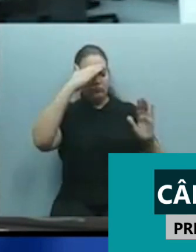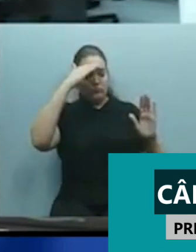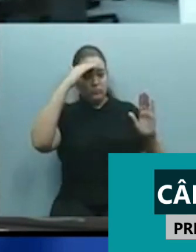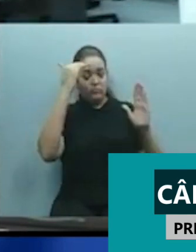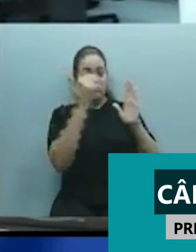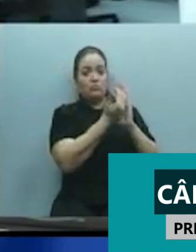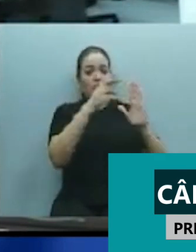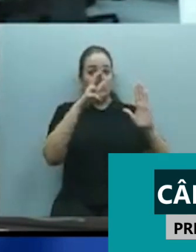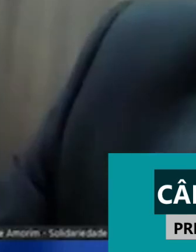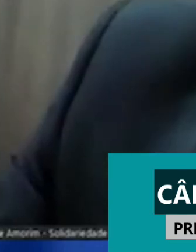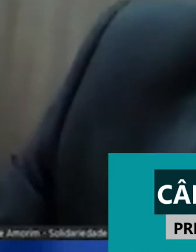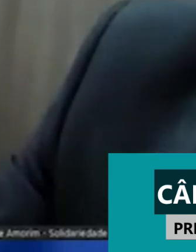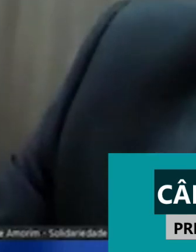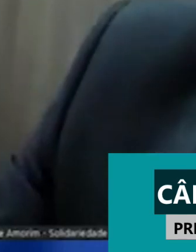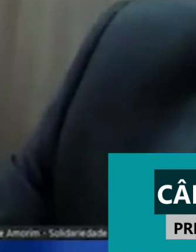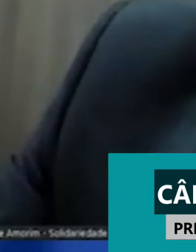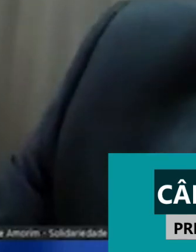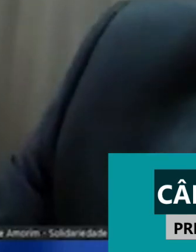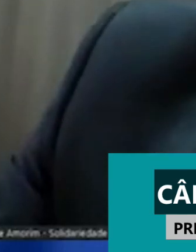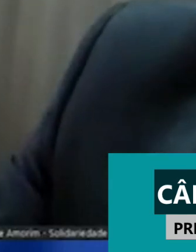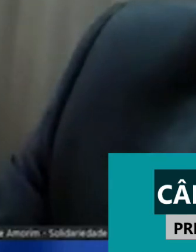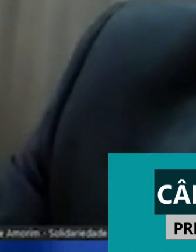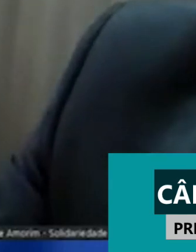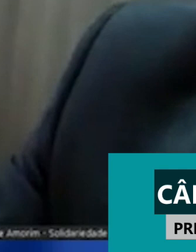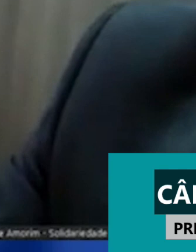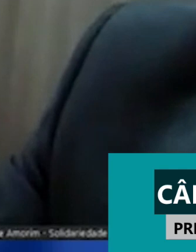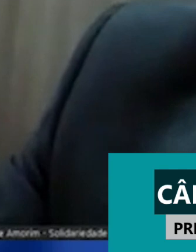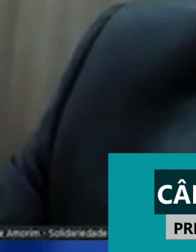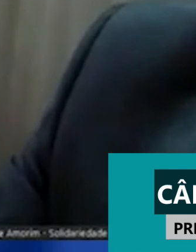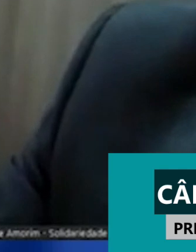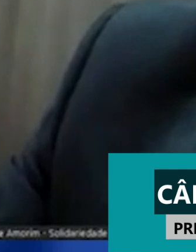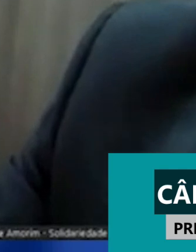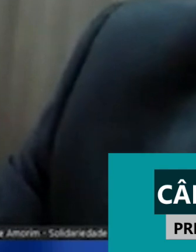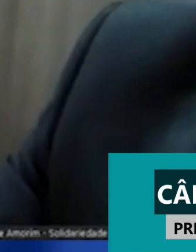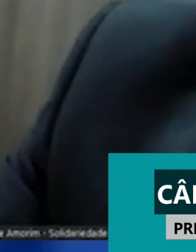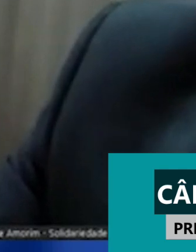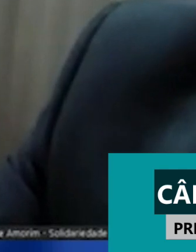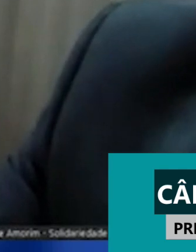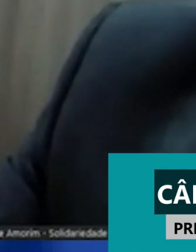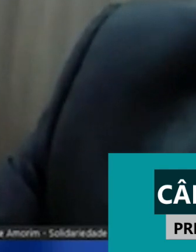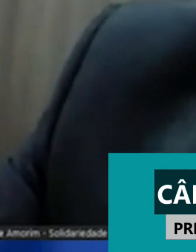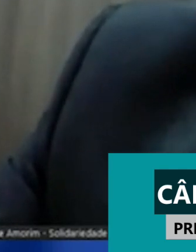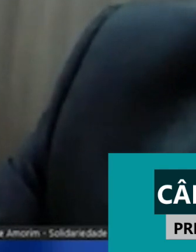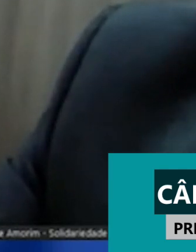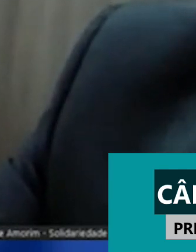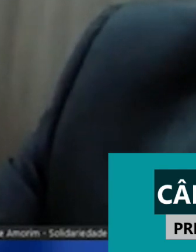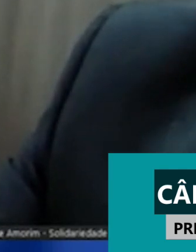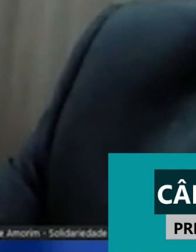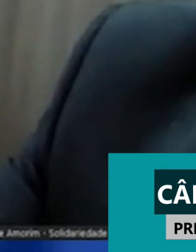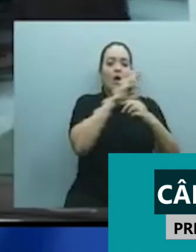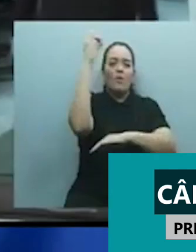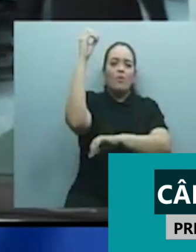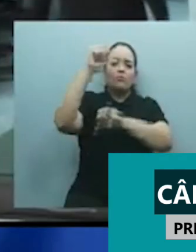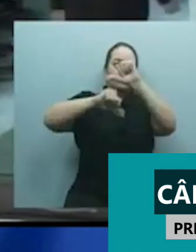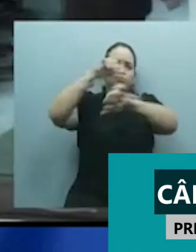uso de máscaras, higienização de ambientes, oferta de álcool 70%, entre outros. As atividades administrativas